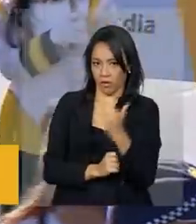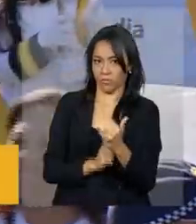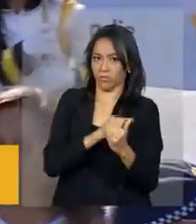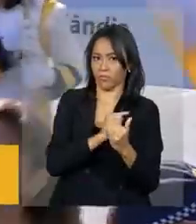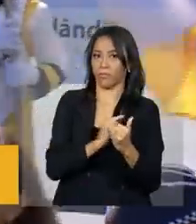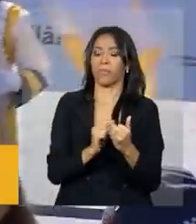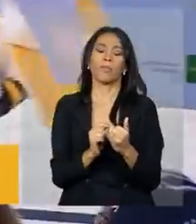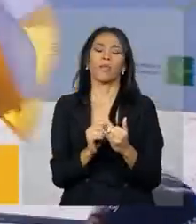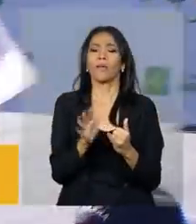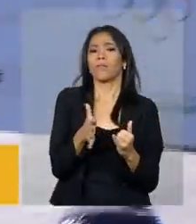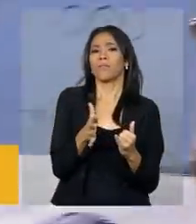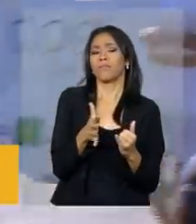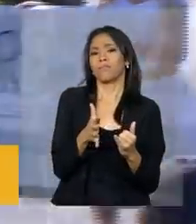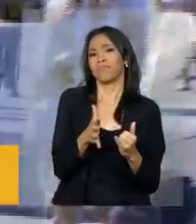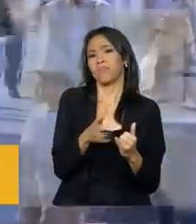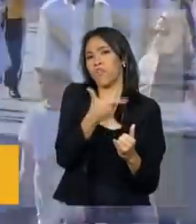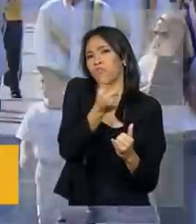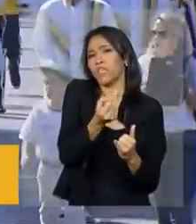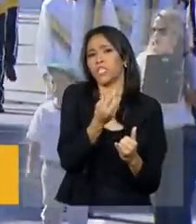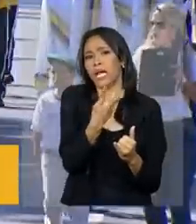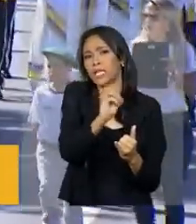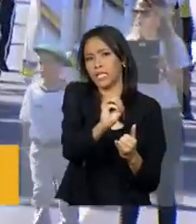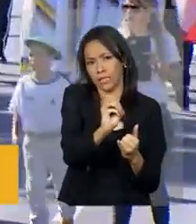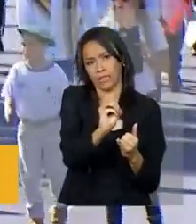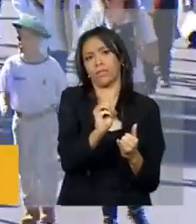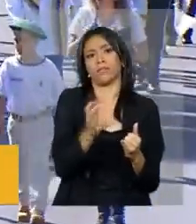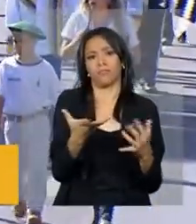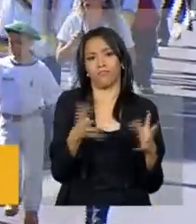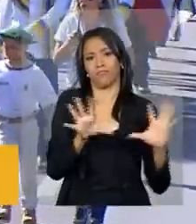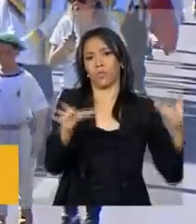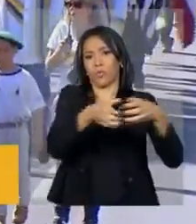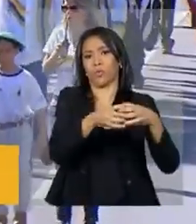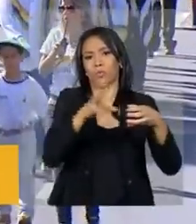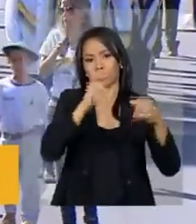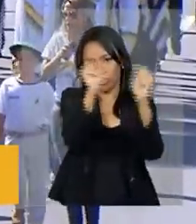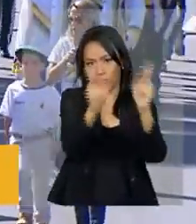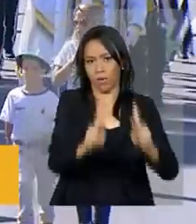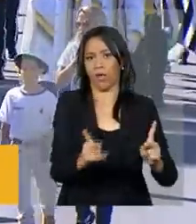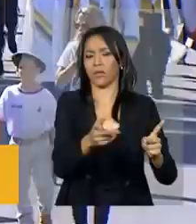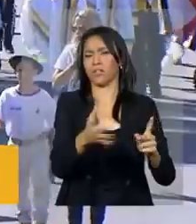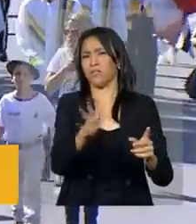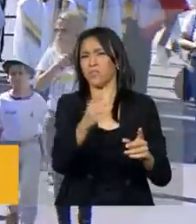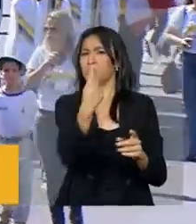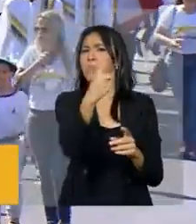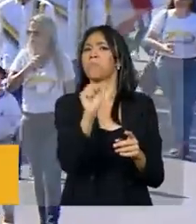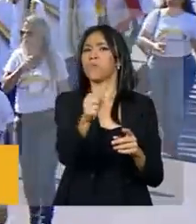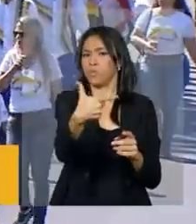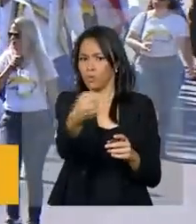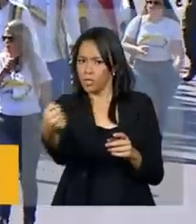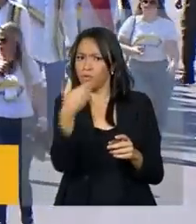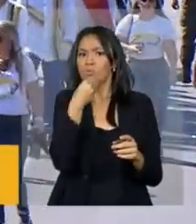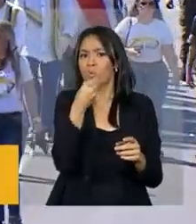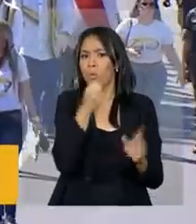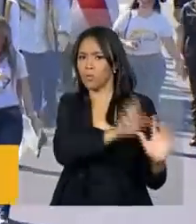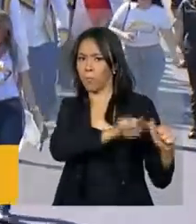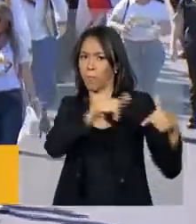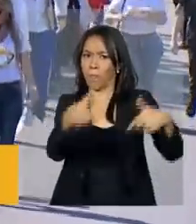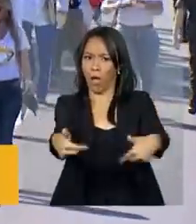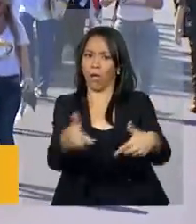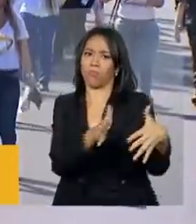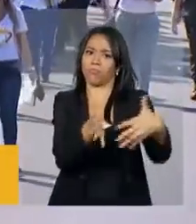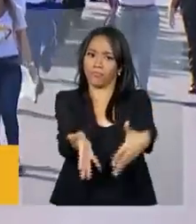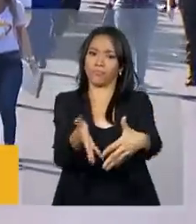Vai em média em torno de 20 a 30 Forças de Paz. Atualmente, nós temos 1.200 homens